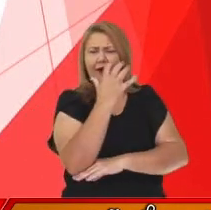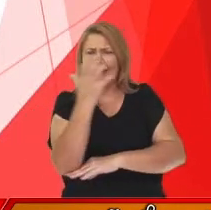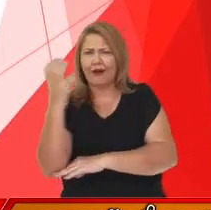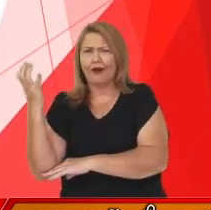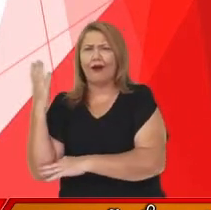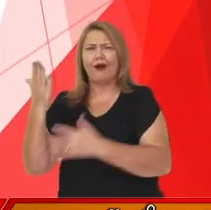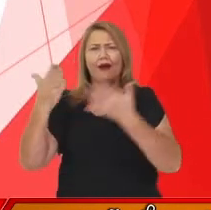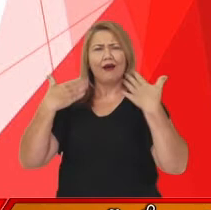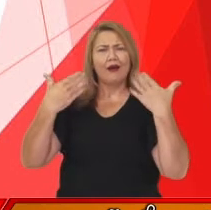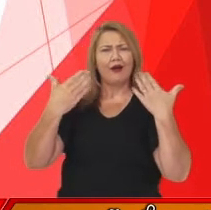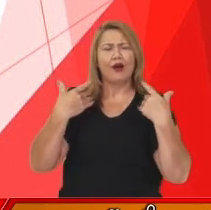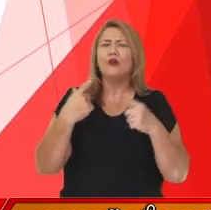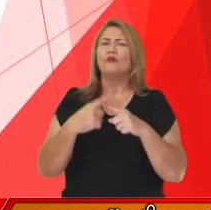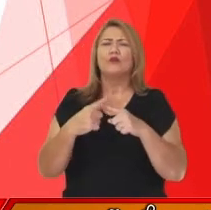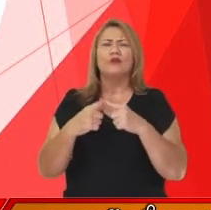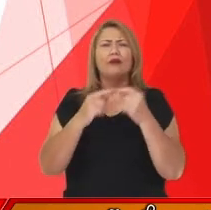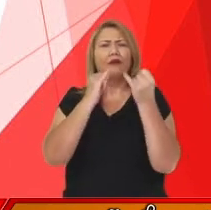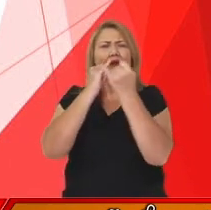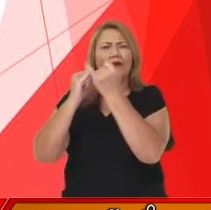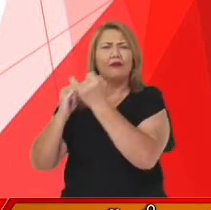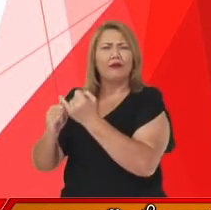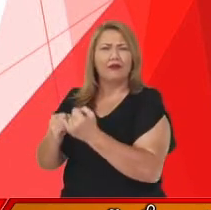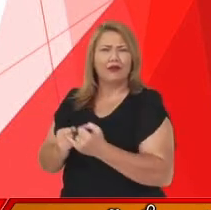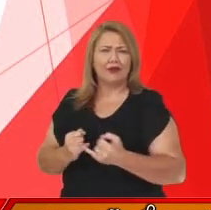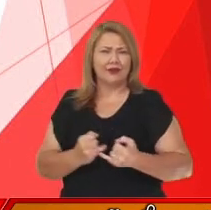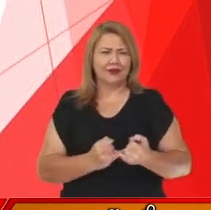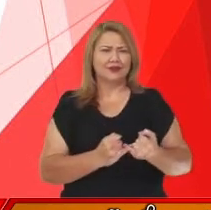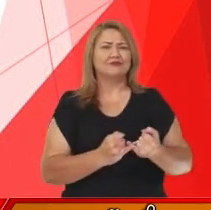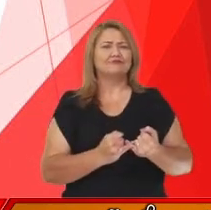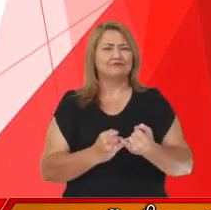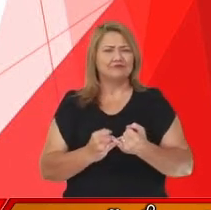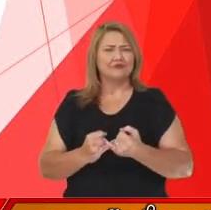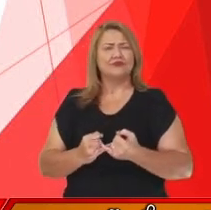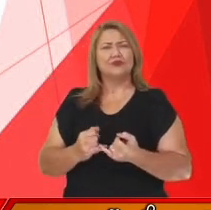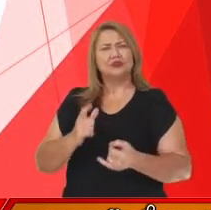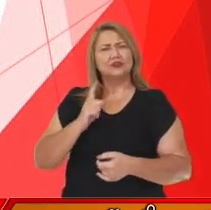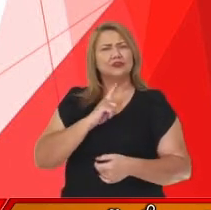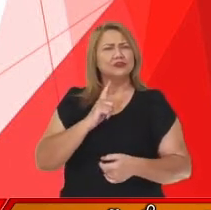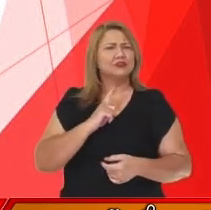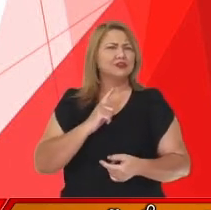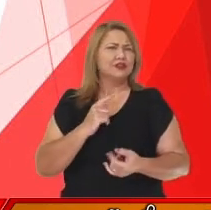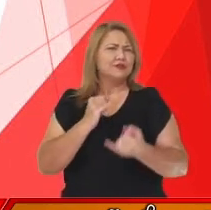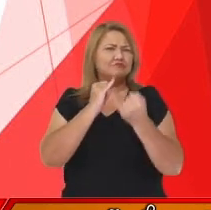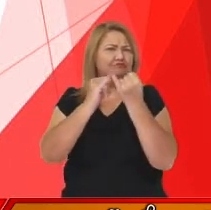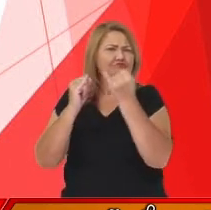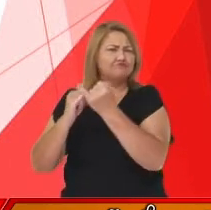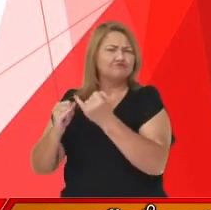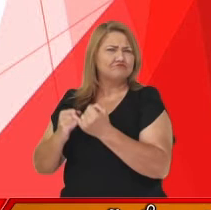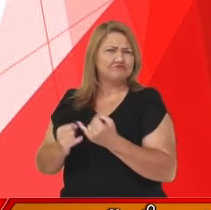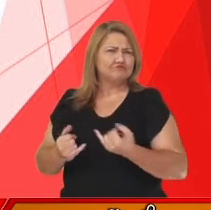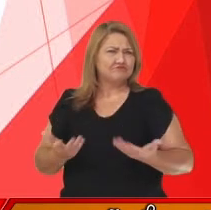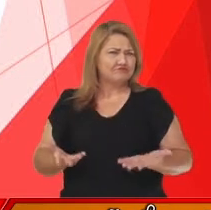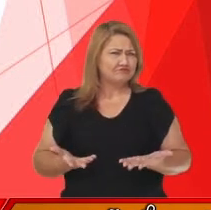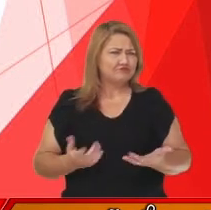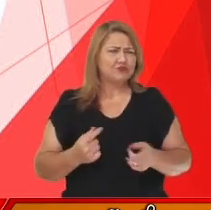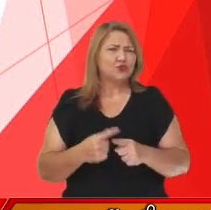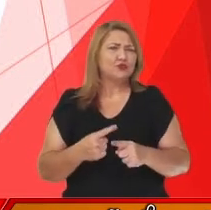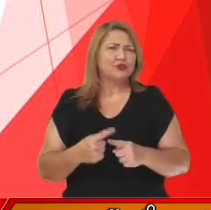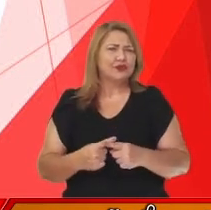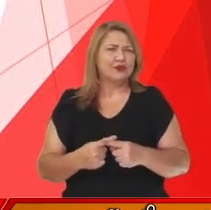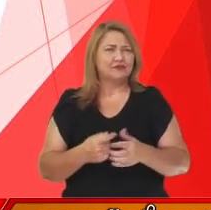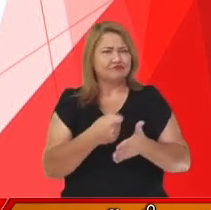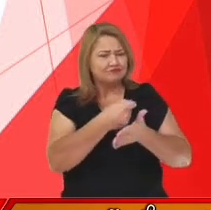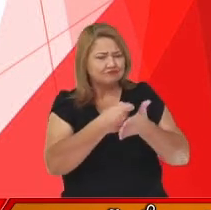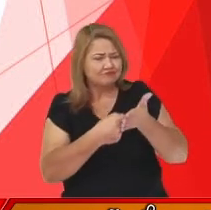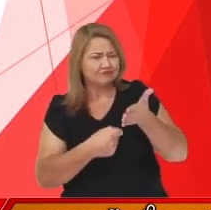e o clima então porque algum e da Ásia da Europa e da América do Norte apresentam semelhanças